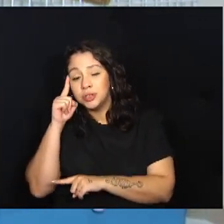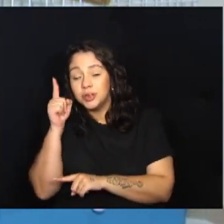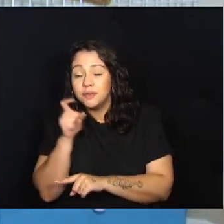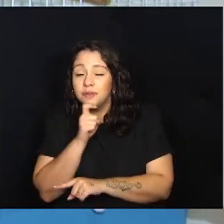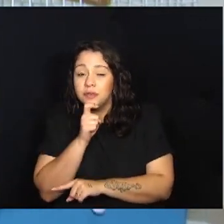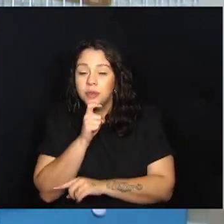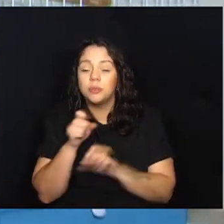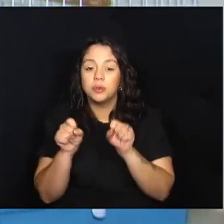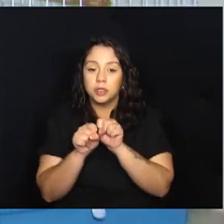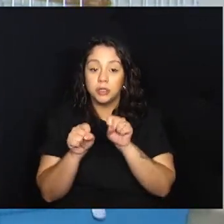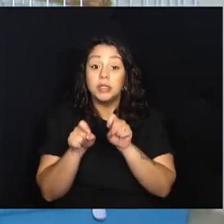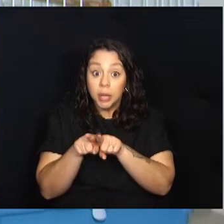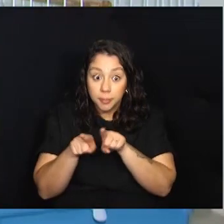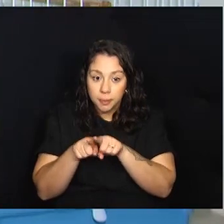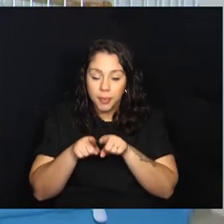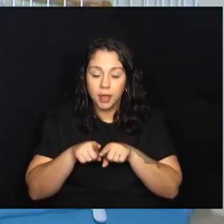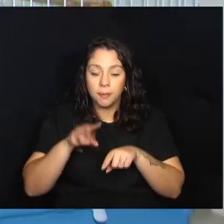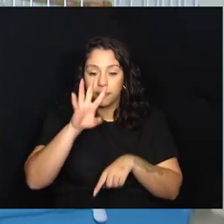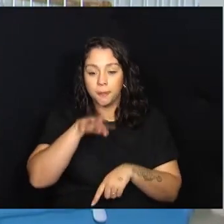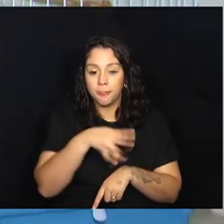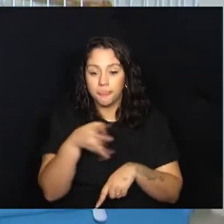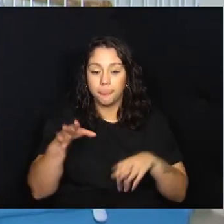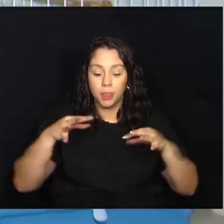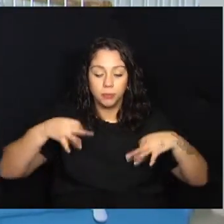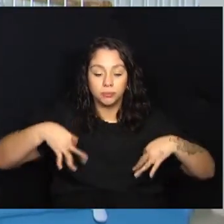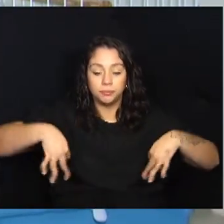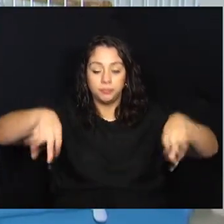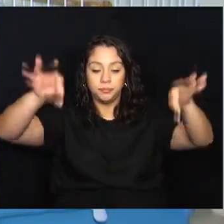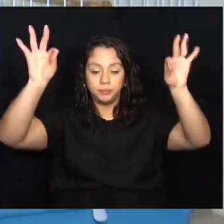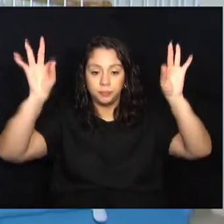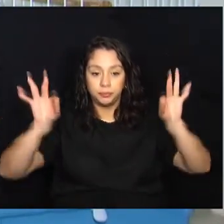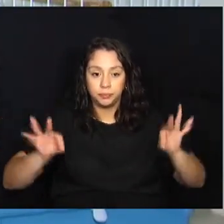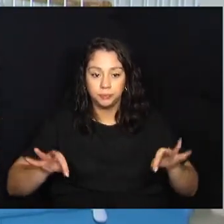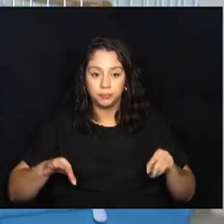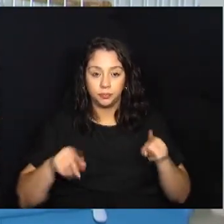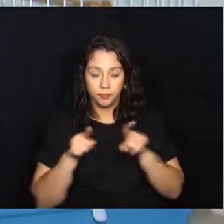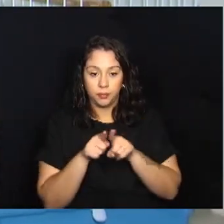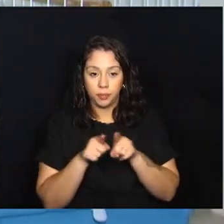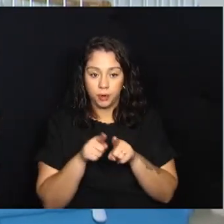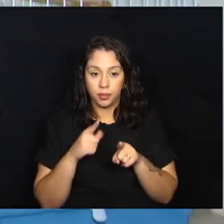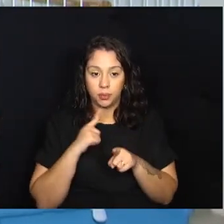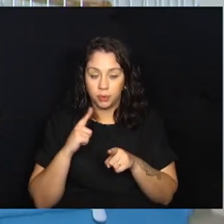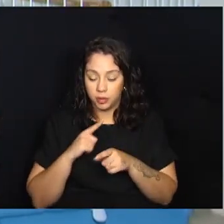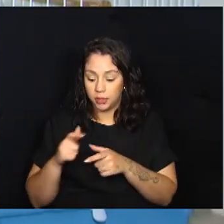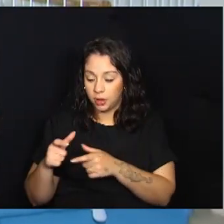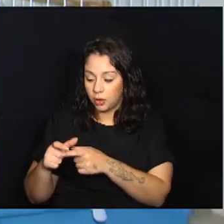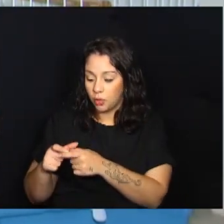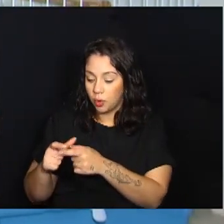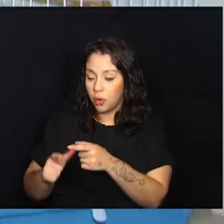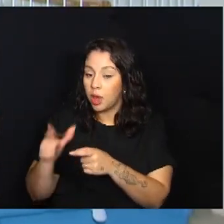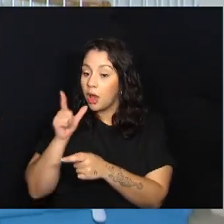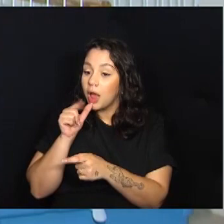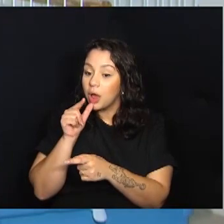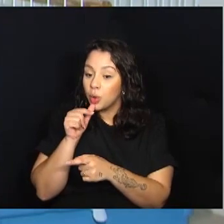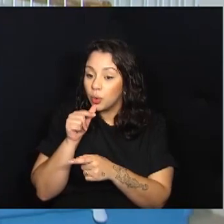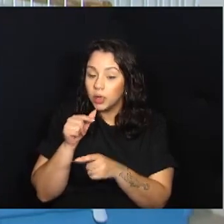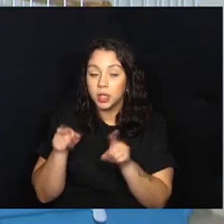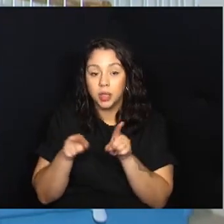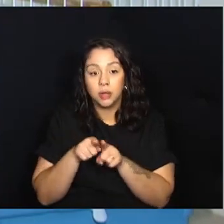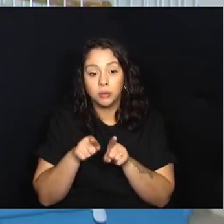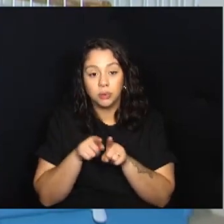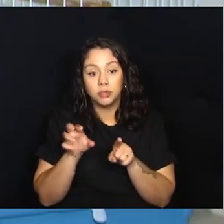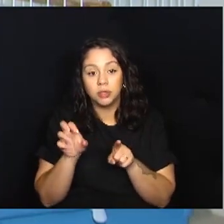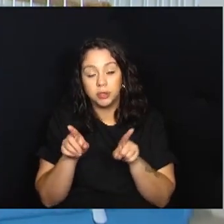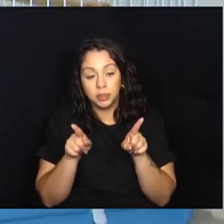gaiola, ou manter sempre uma toquinha para ele ter um refúgio, usar aquecedor ou lâmpadas